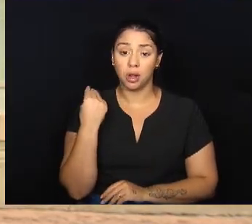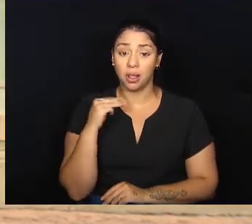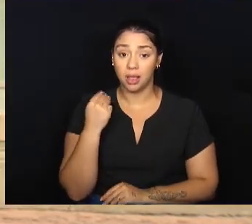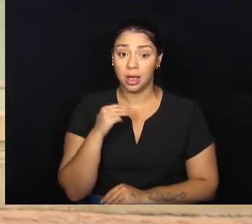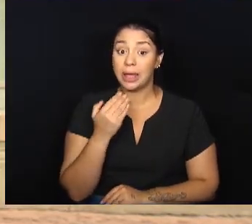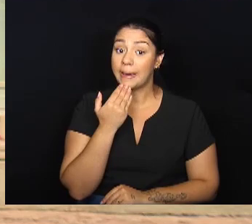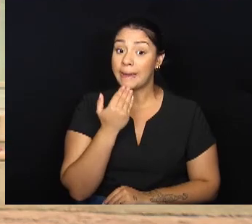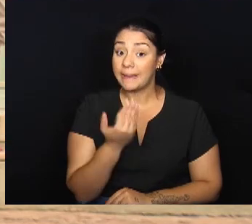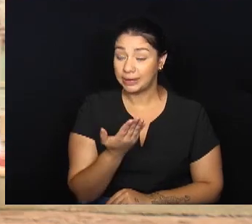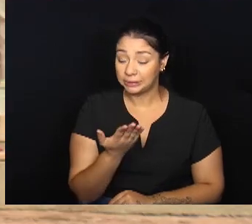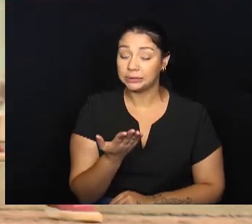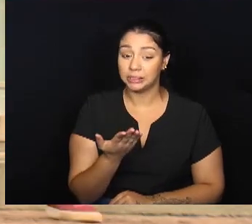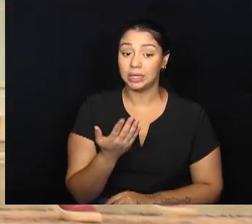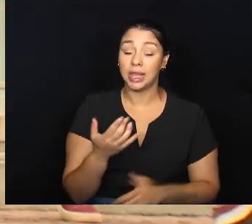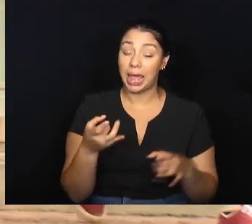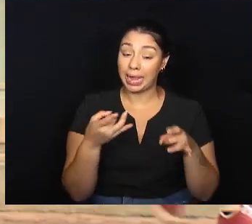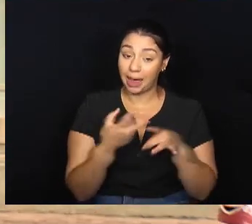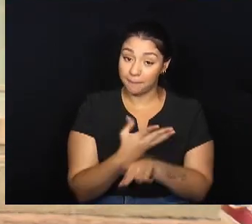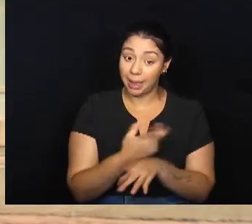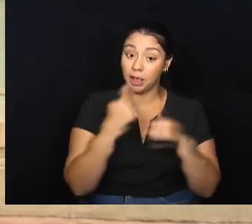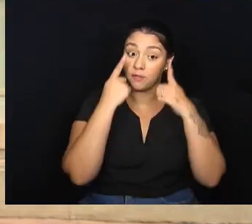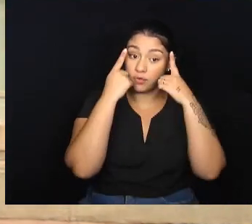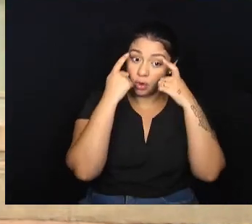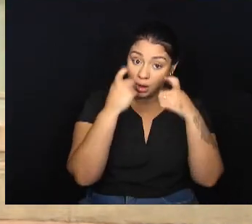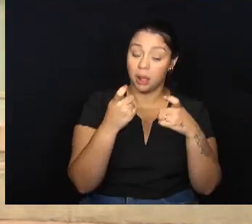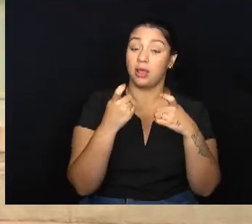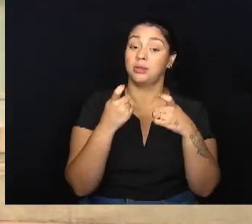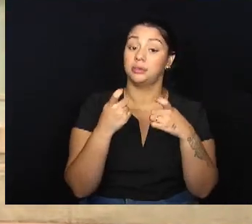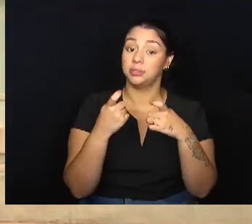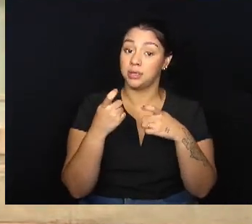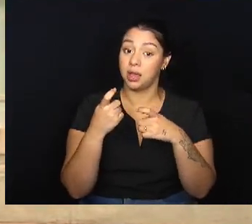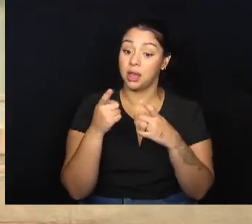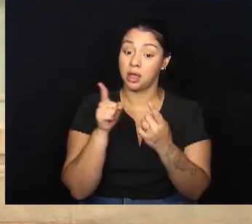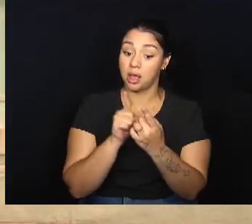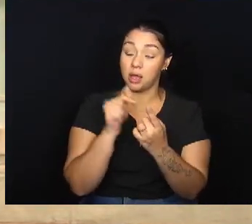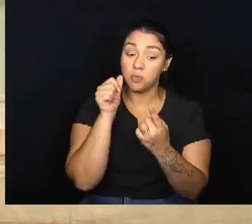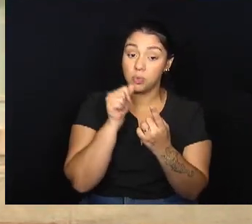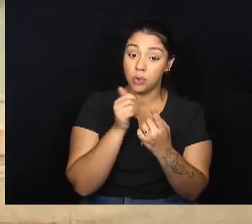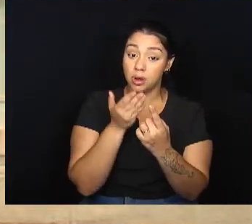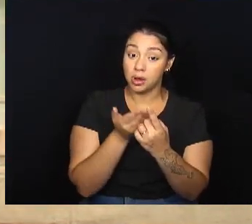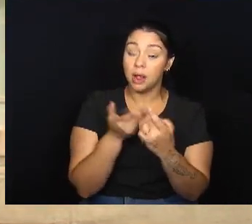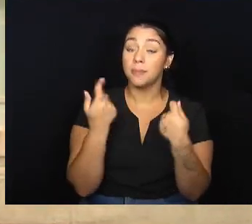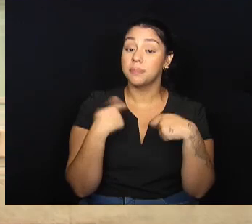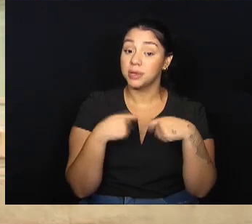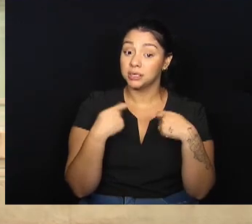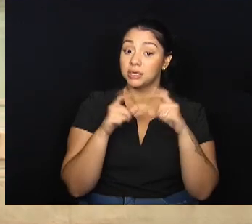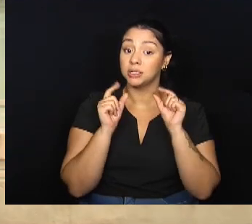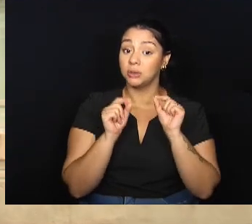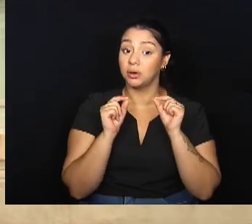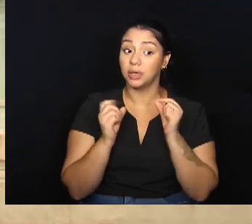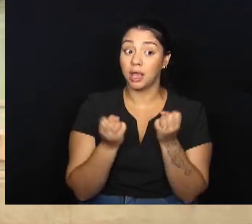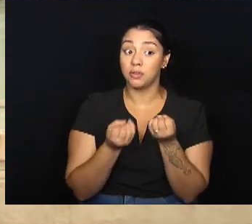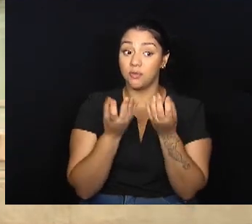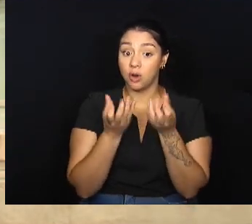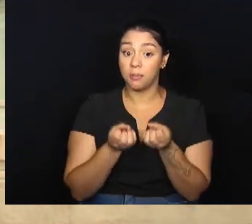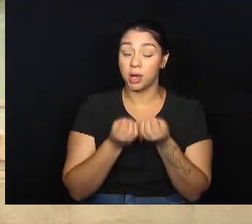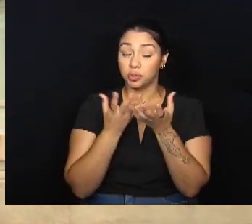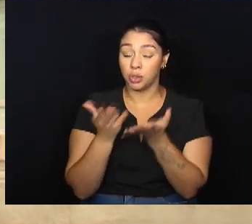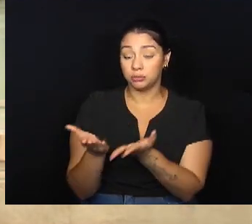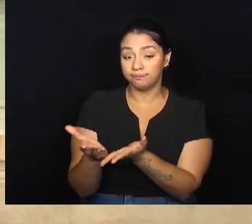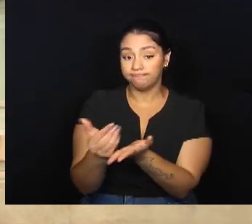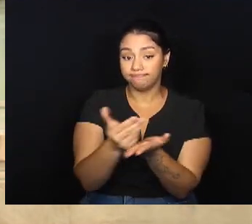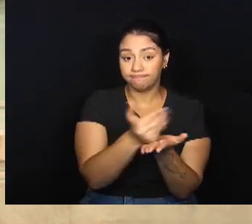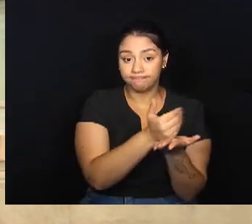Conte reforça que para prevenir e combater a violência contra a mulher é necessário ter acesso ao maior número